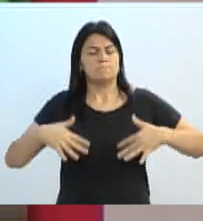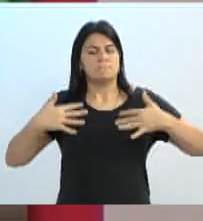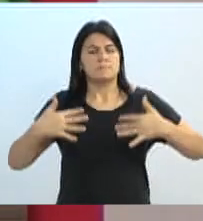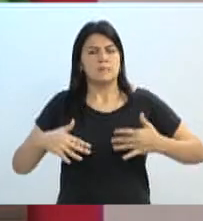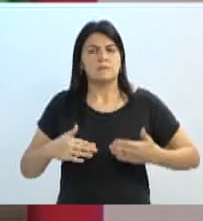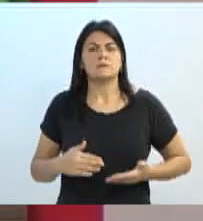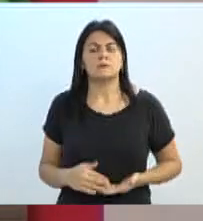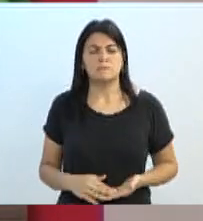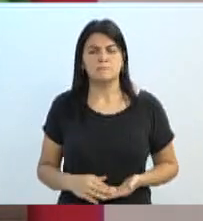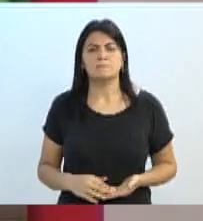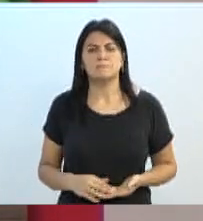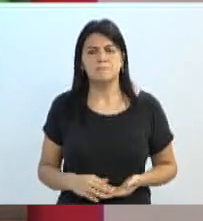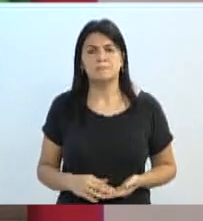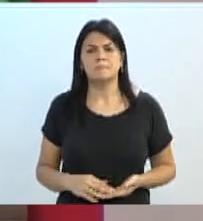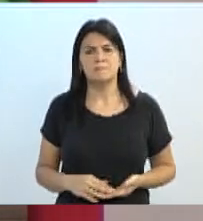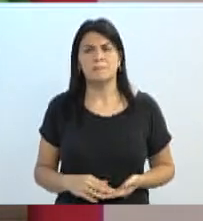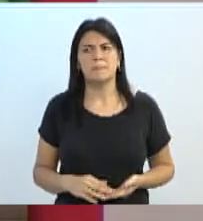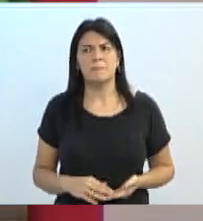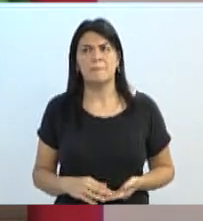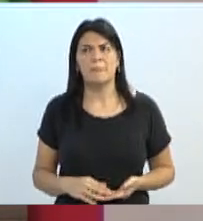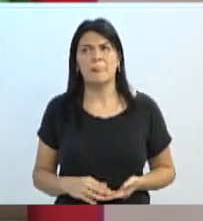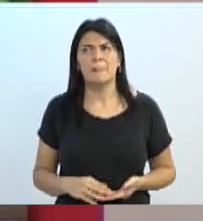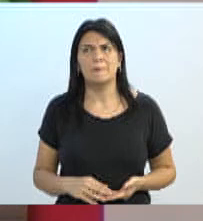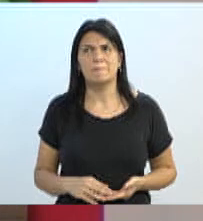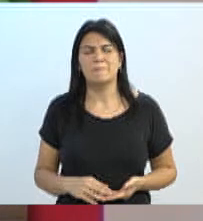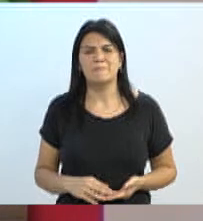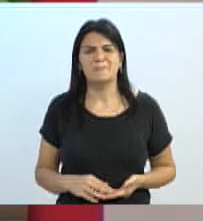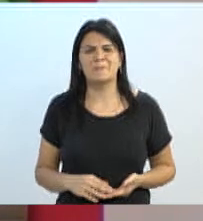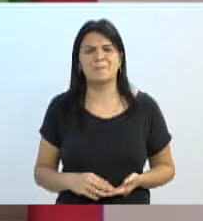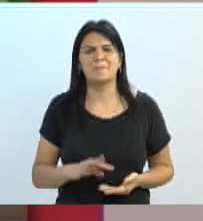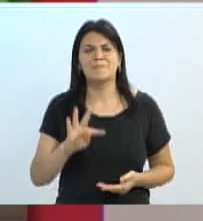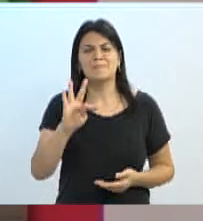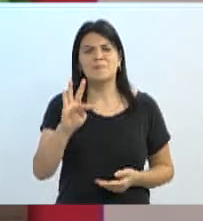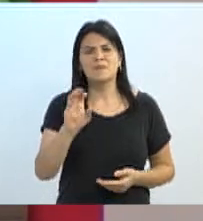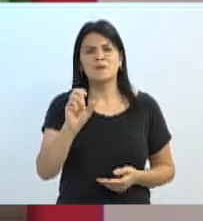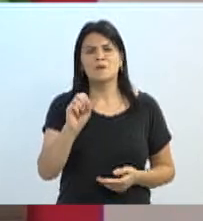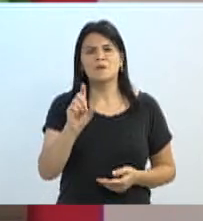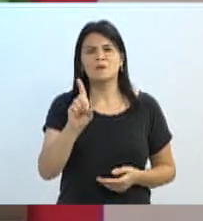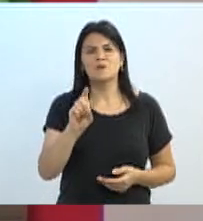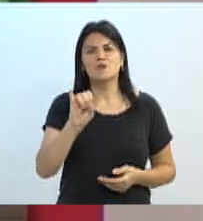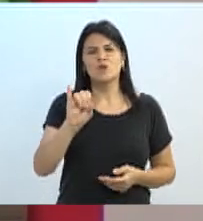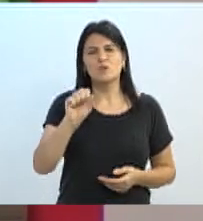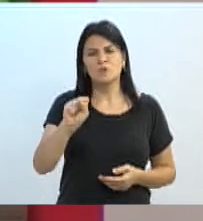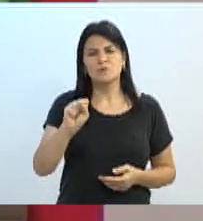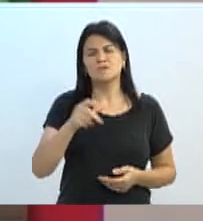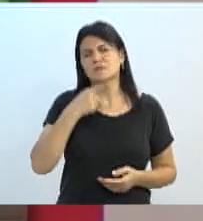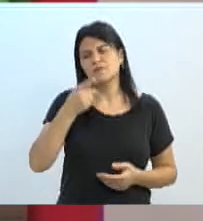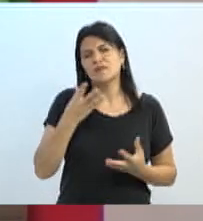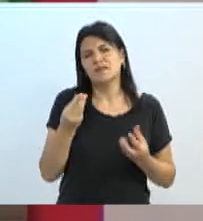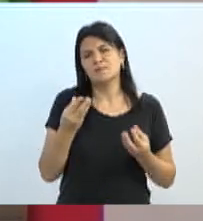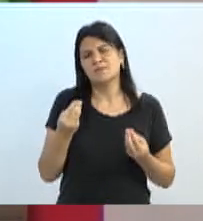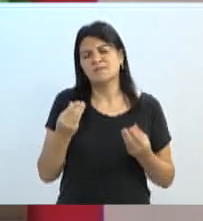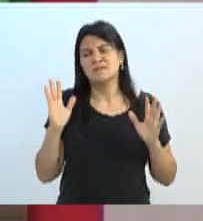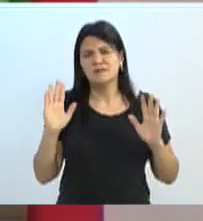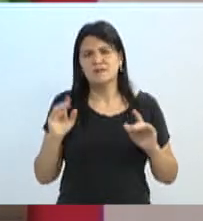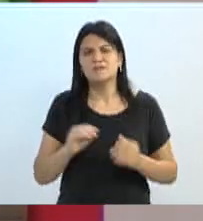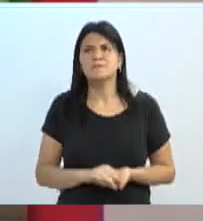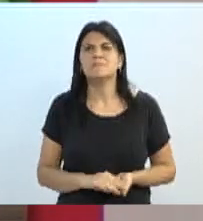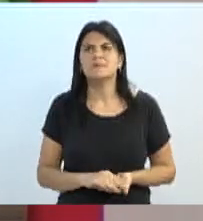Agora eu quero, tirando, né, o todes, que eles falaram bastante aqui ontem, que eu não vou nem comentar sobre isso,